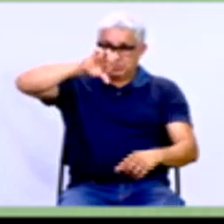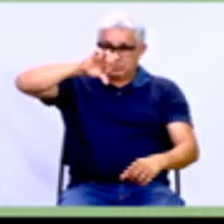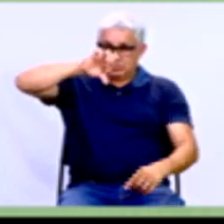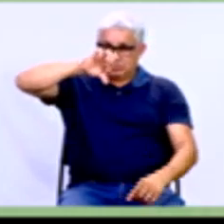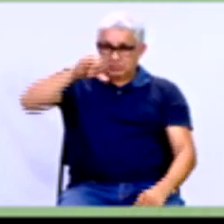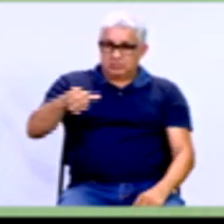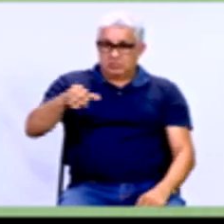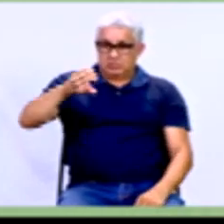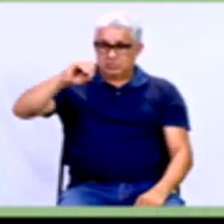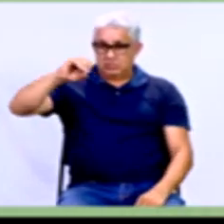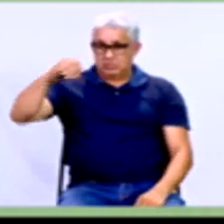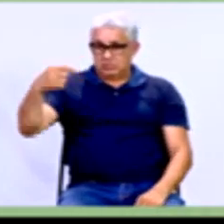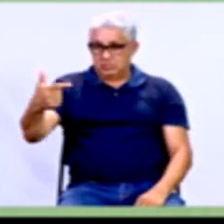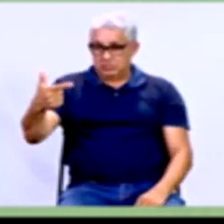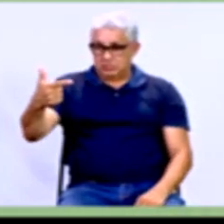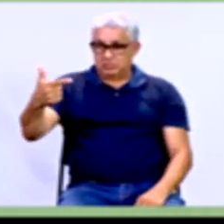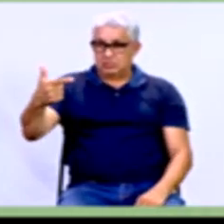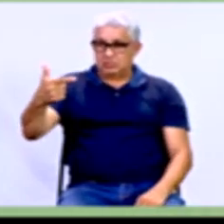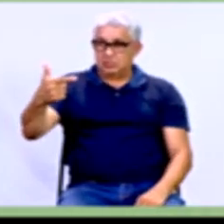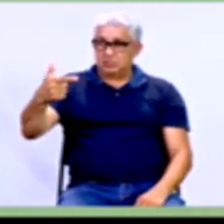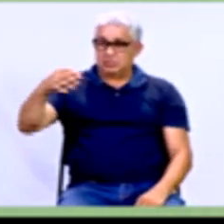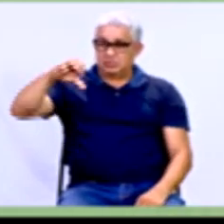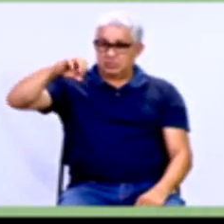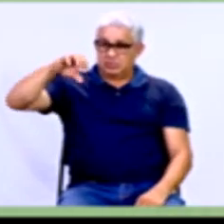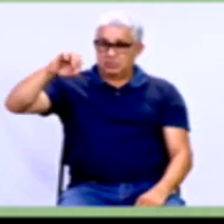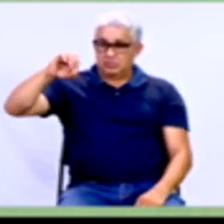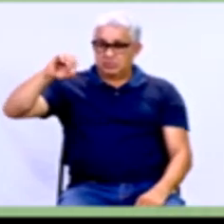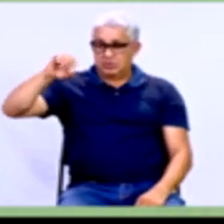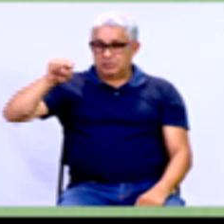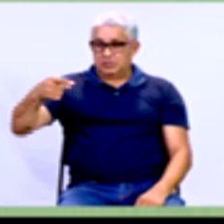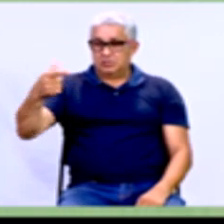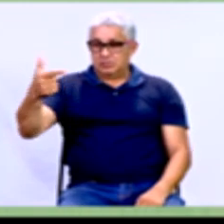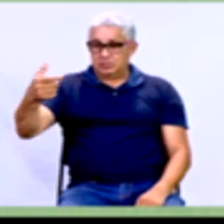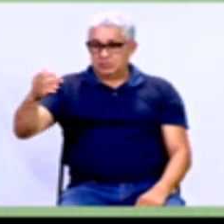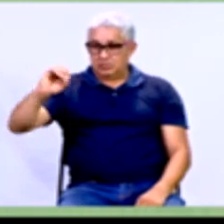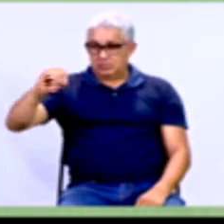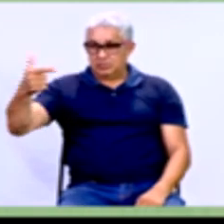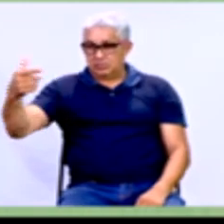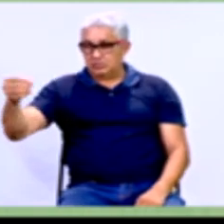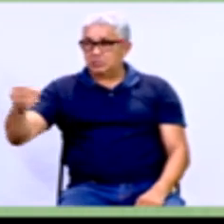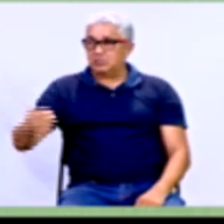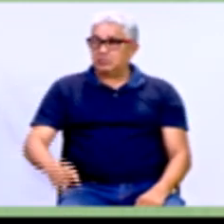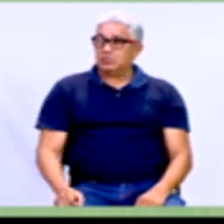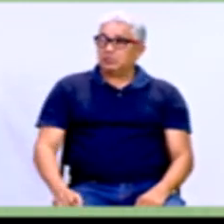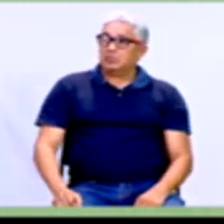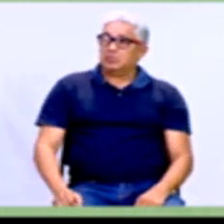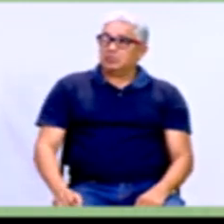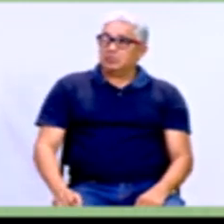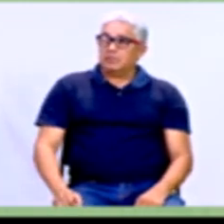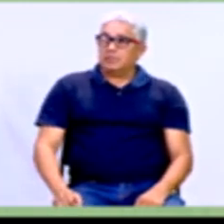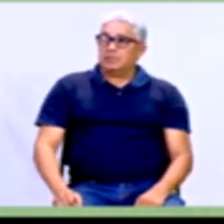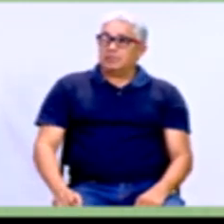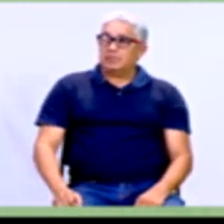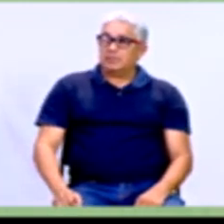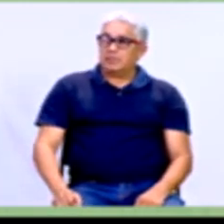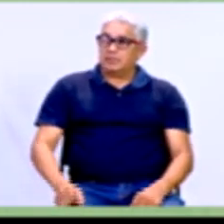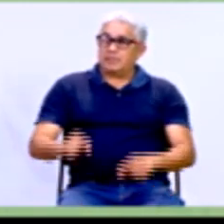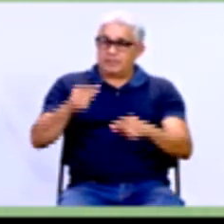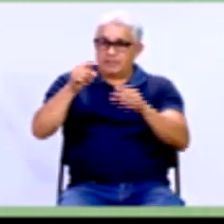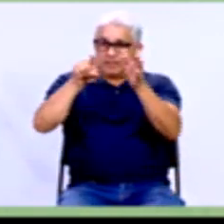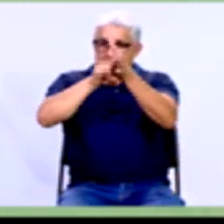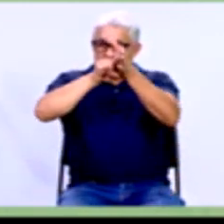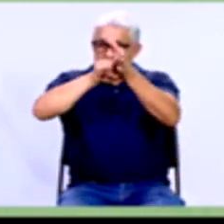9.002, que é 90.020, menos, daí é 347 vezes 249, que vai